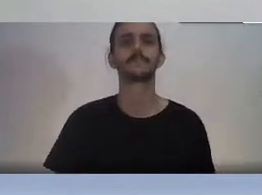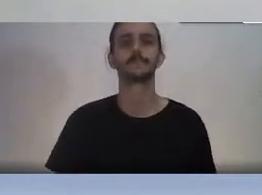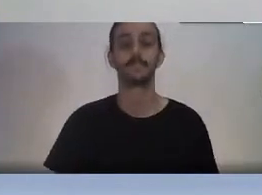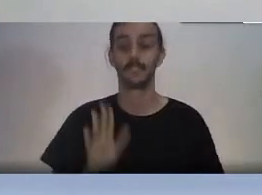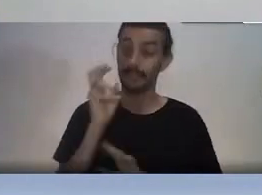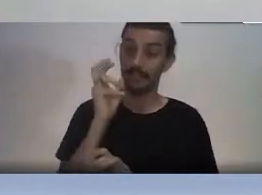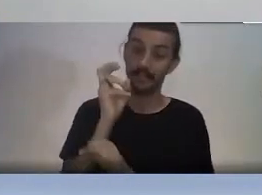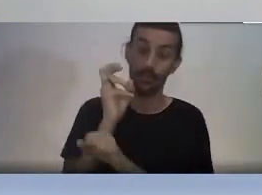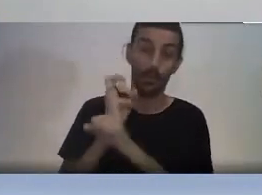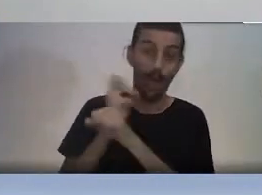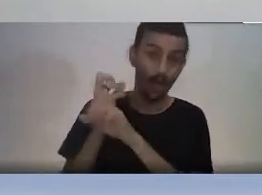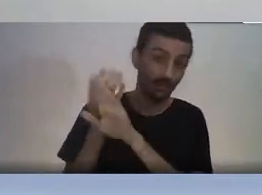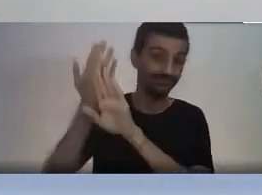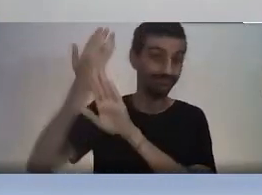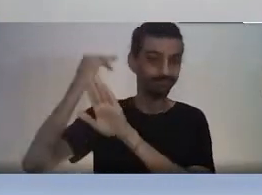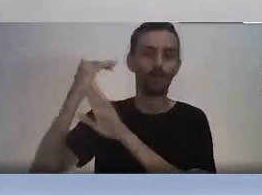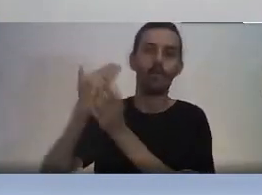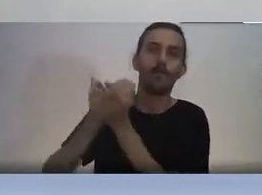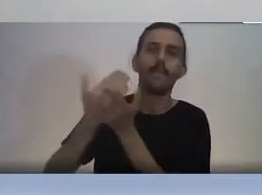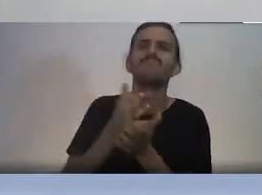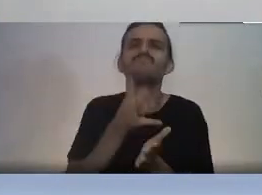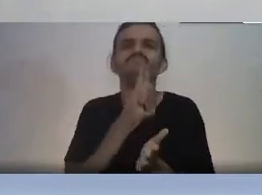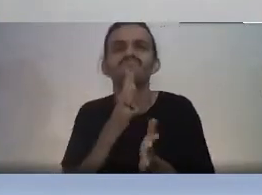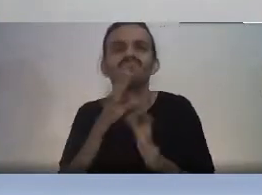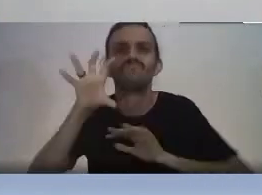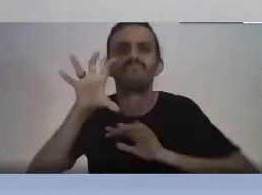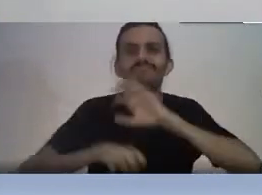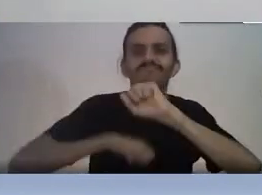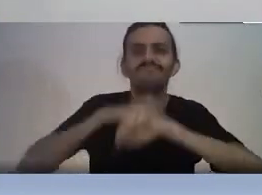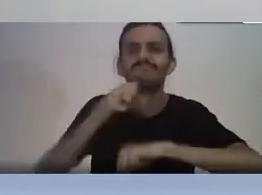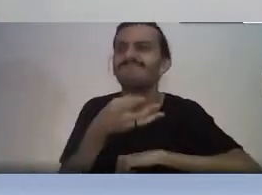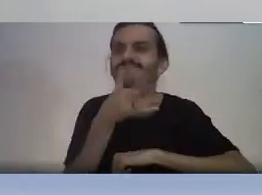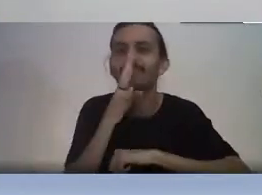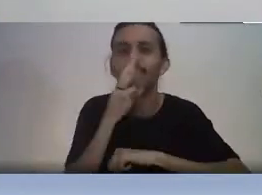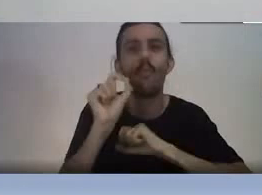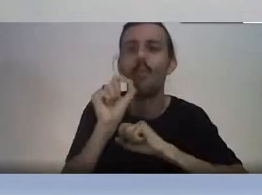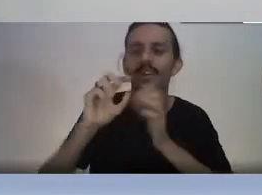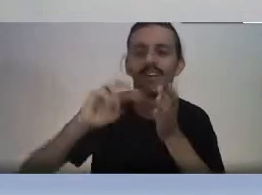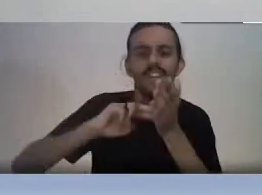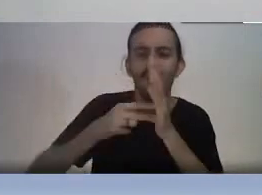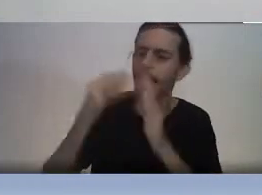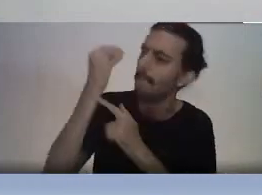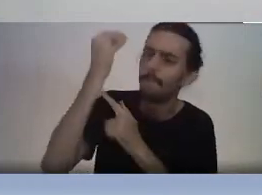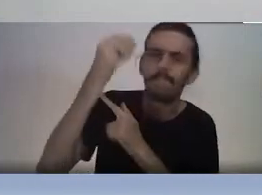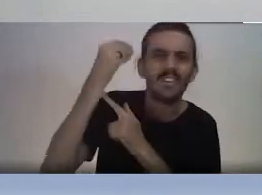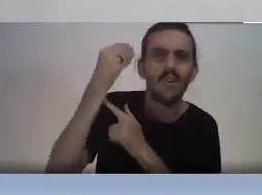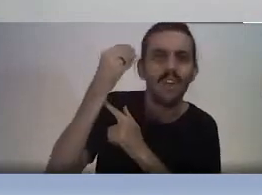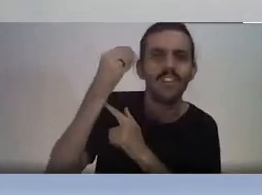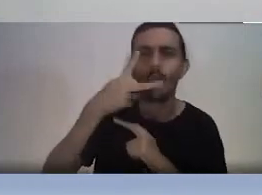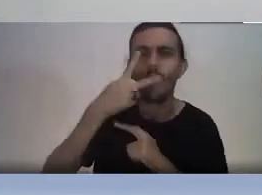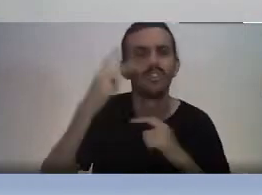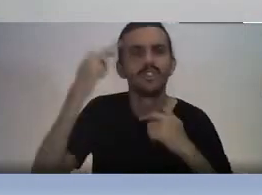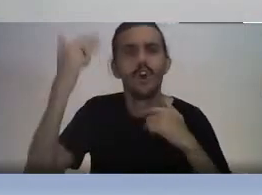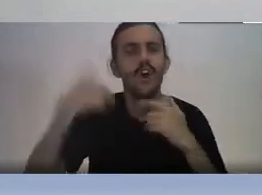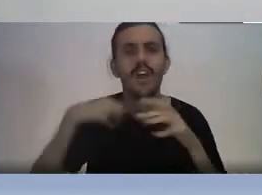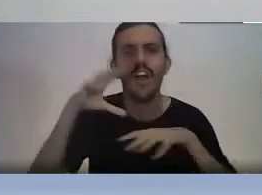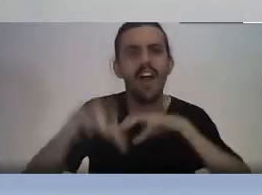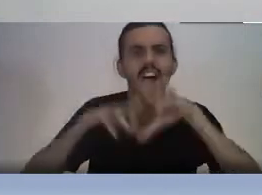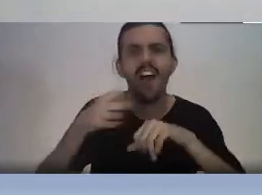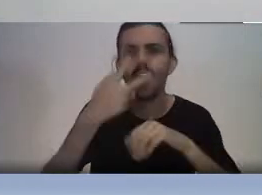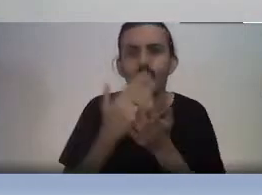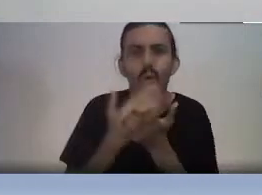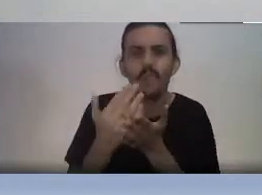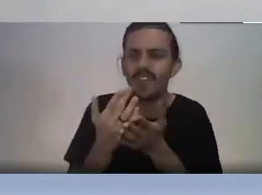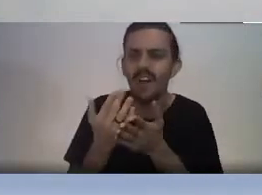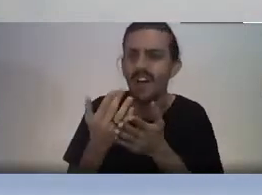que é a psicologia. Entramos cheio de curiosidade e compartilhando o mesmo sonho. Com um grande quebra-cabeça, fomos preenchendo